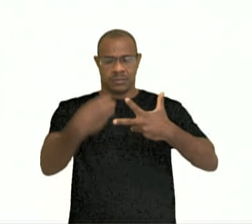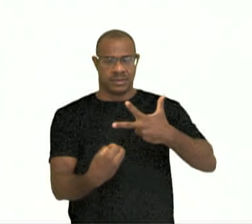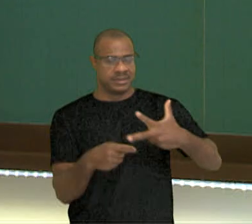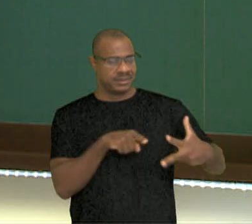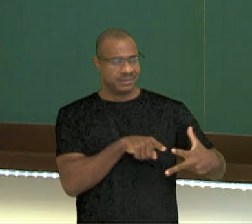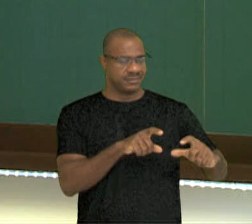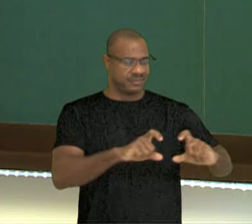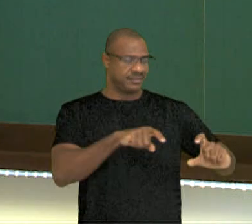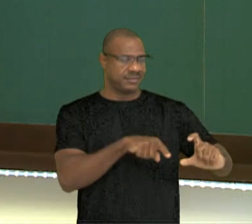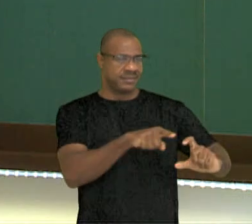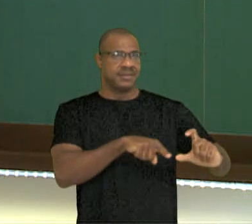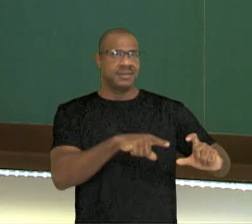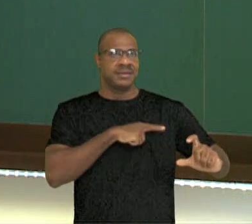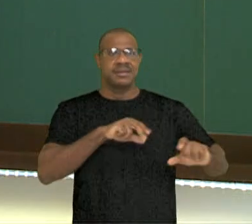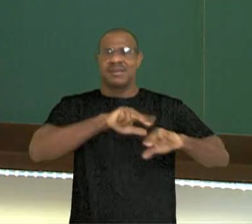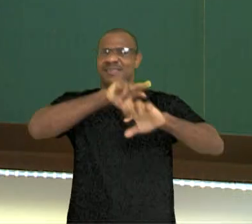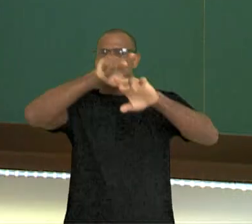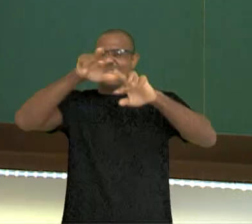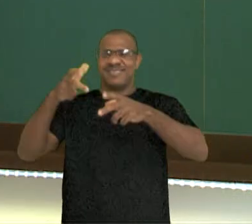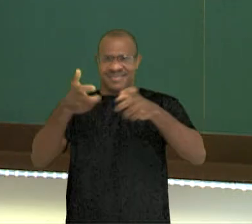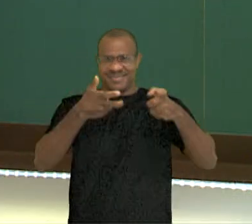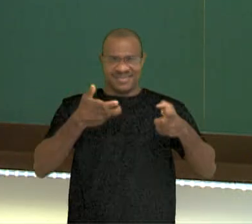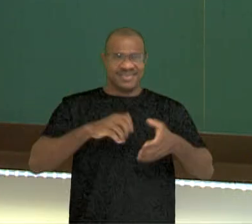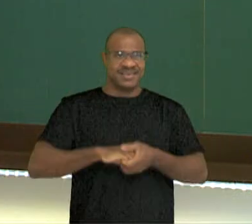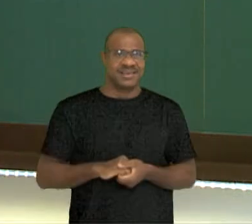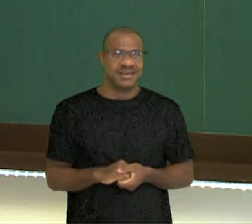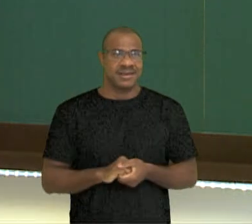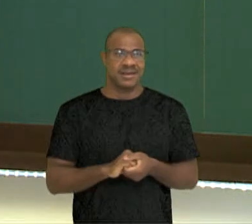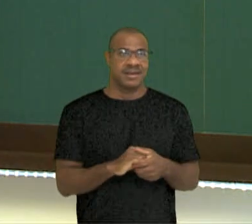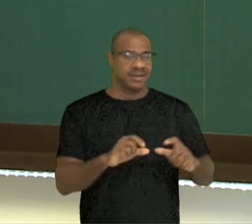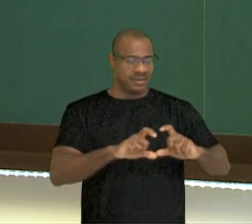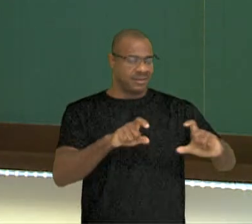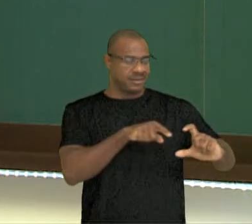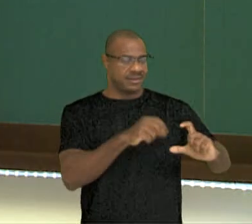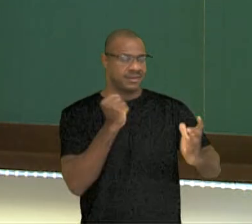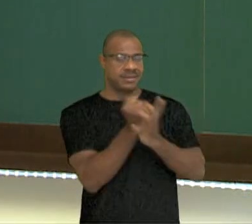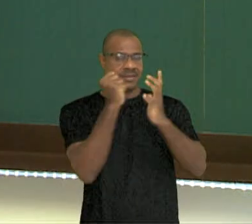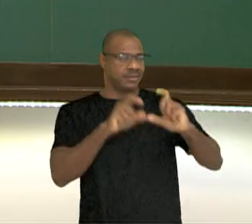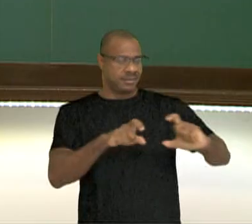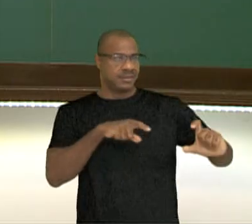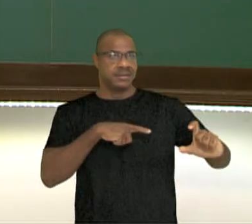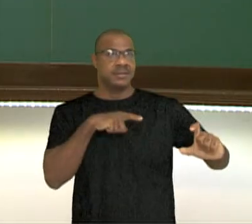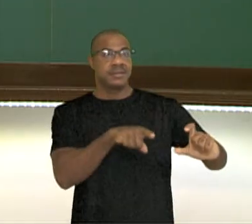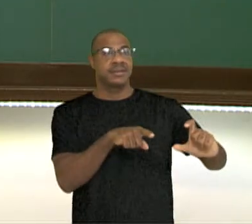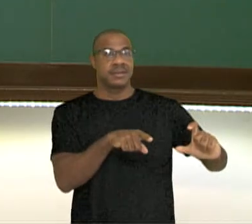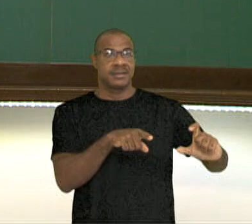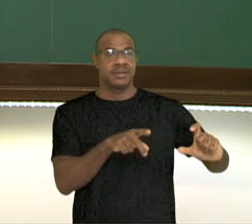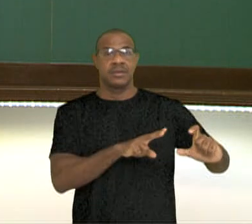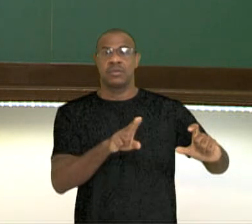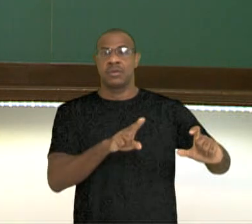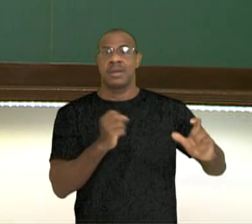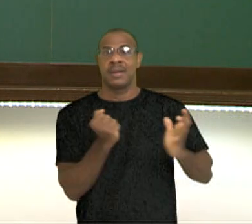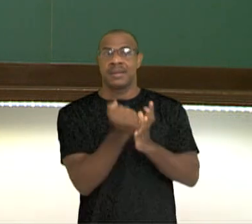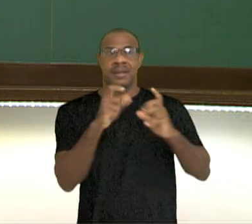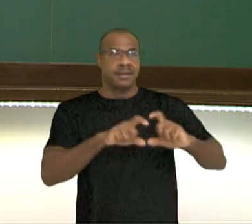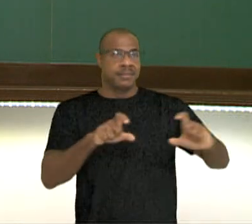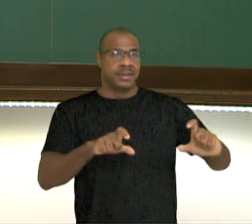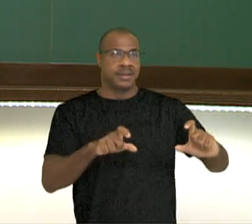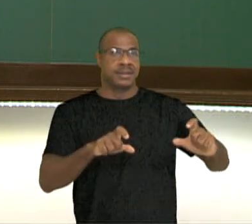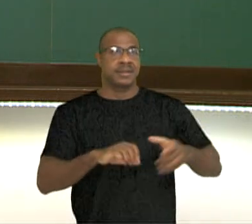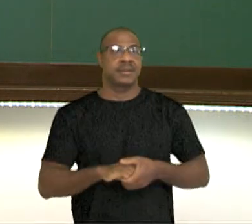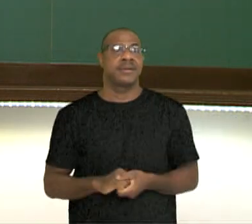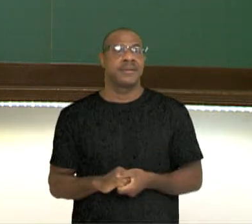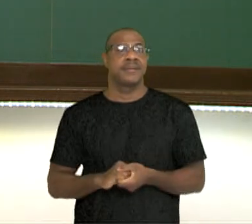essa logo. Percebeu agora? Associou? A logo justamente tem o quê? A sigla. Muito